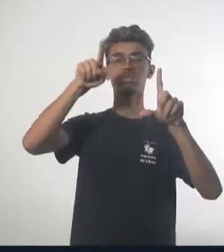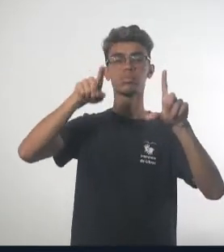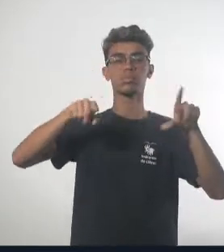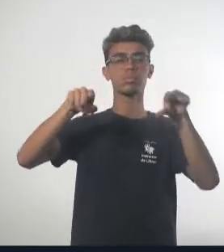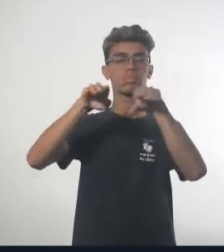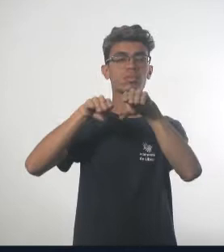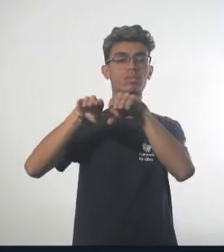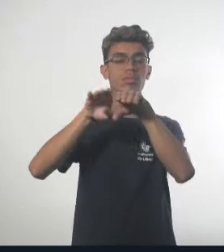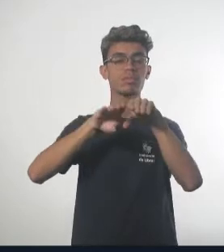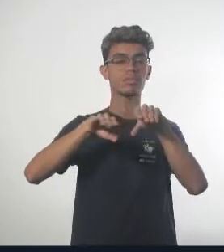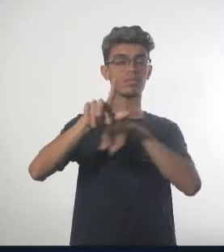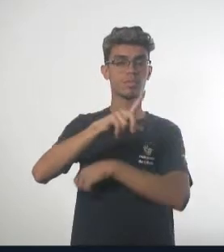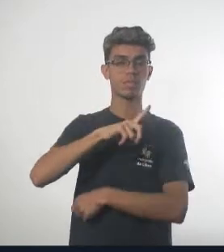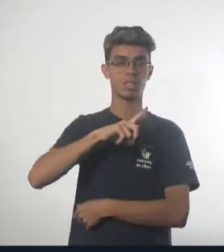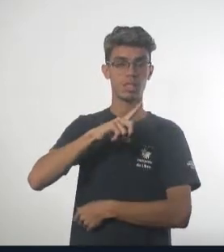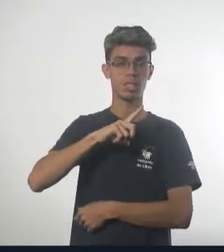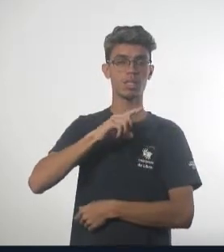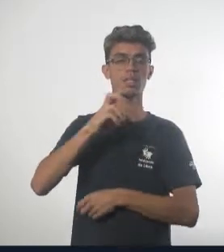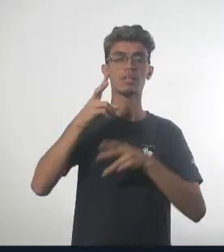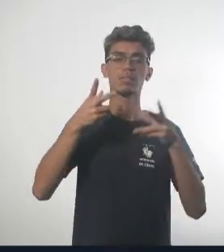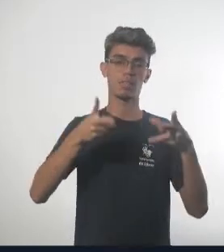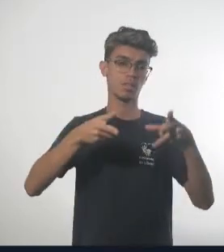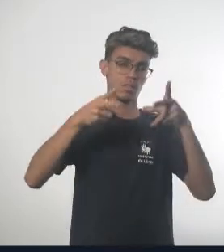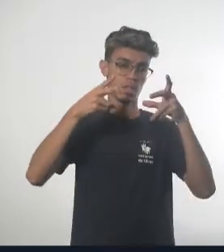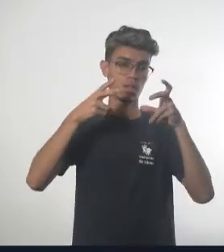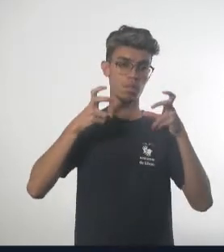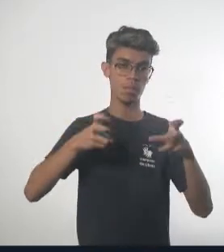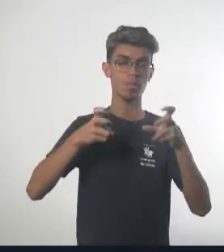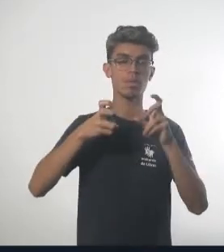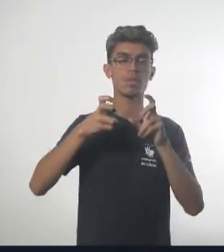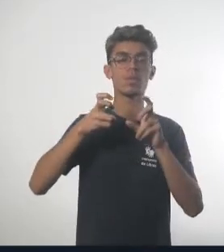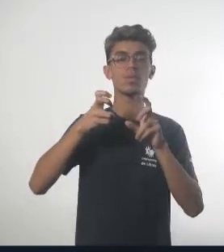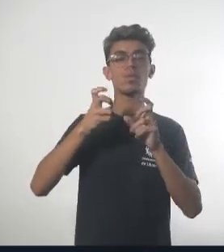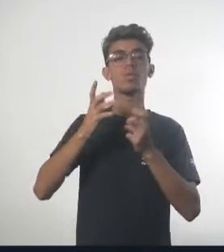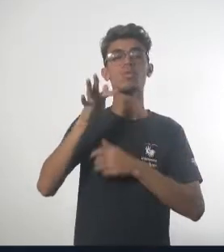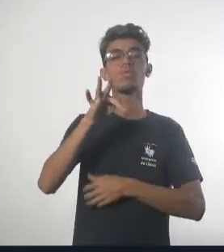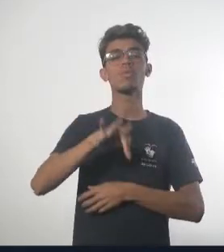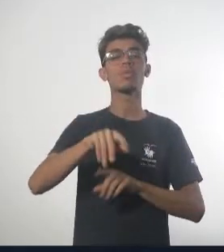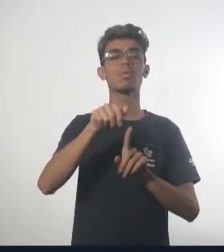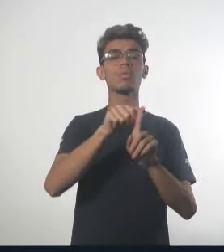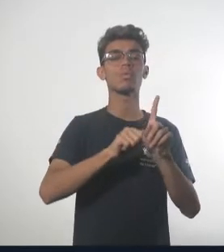nas notificações, que é percebida desde o final do mês de julho.